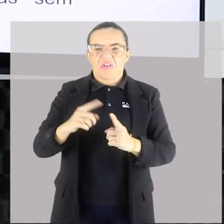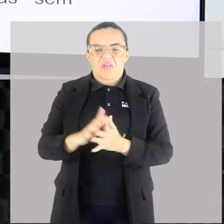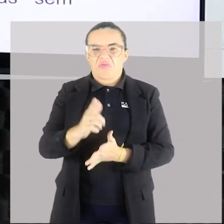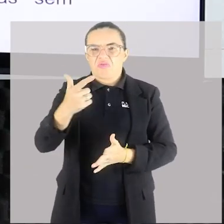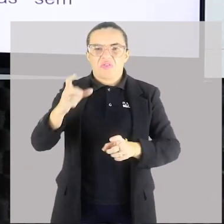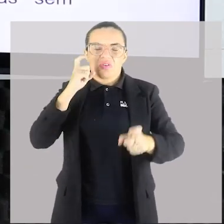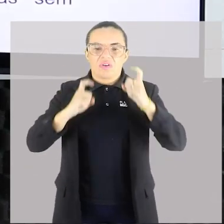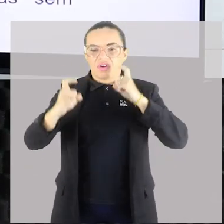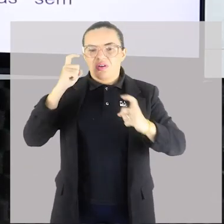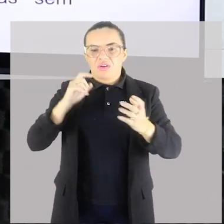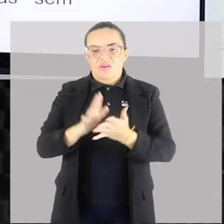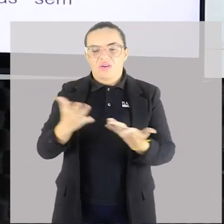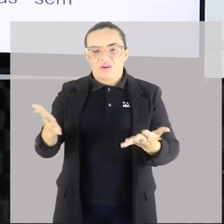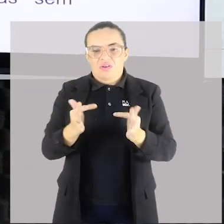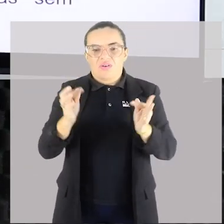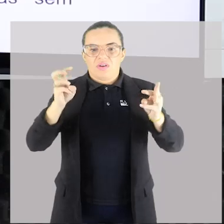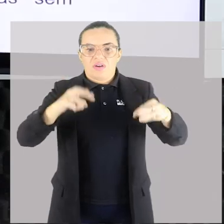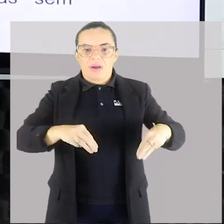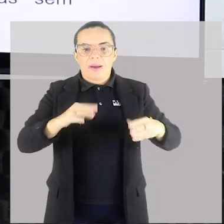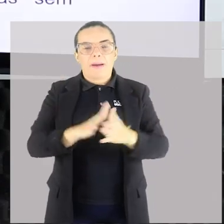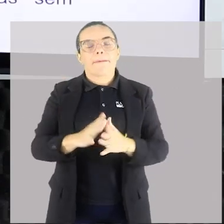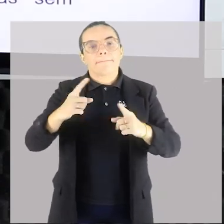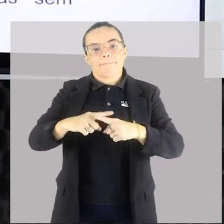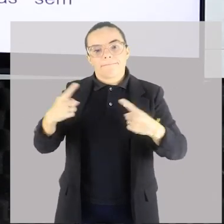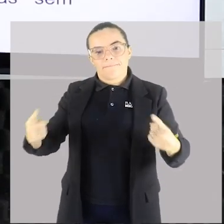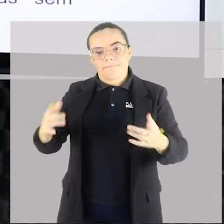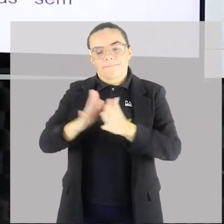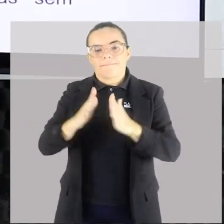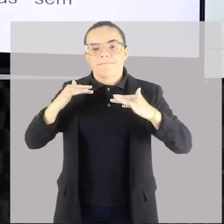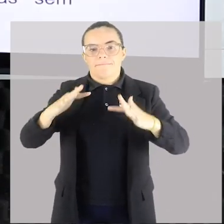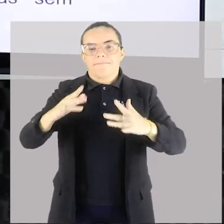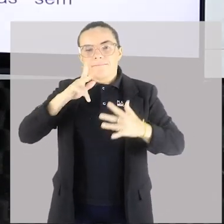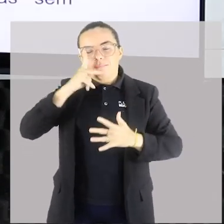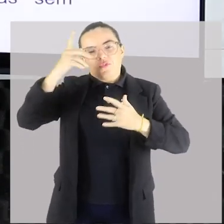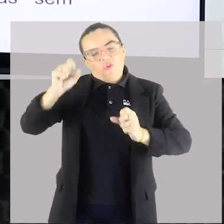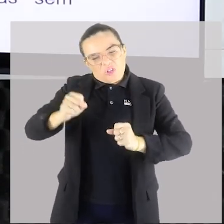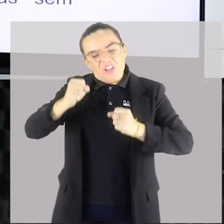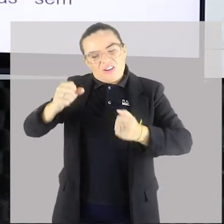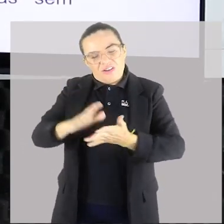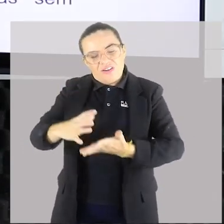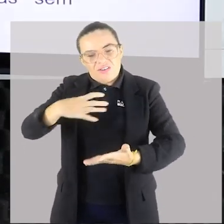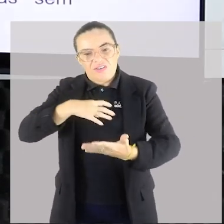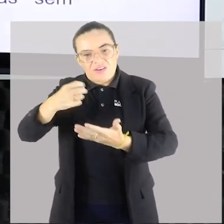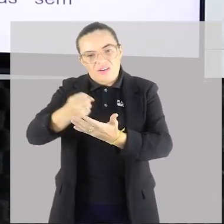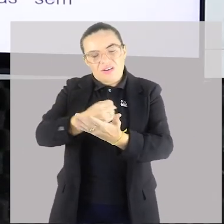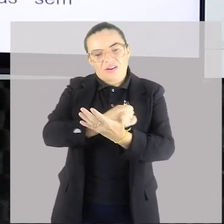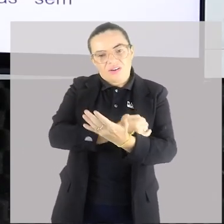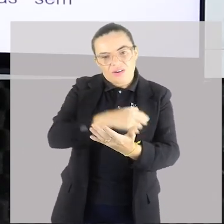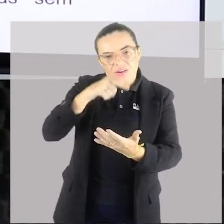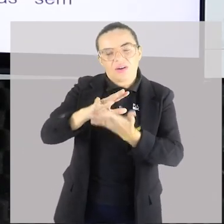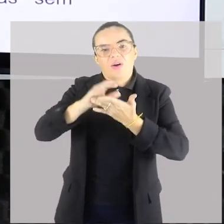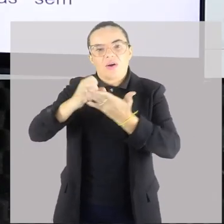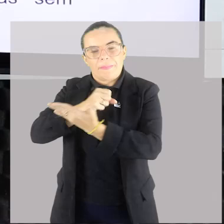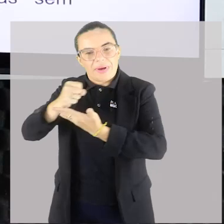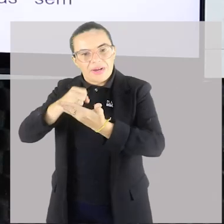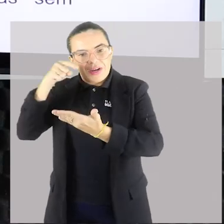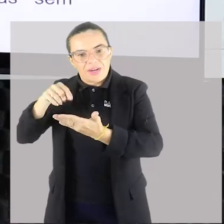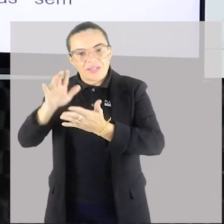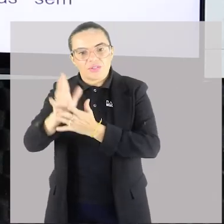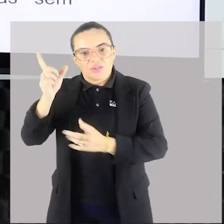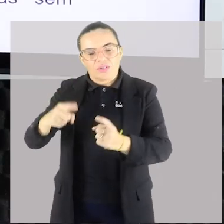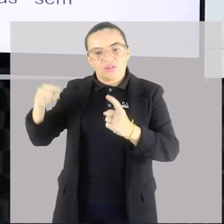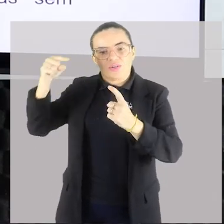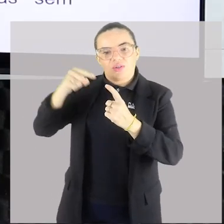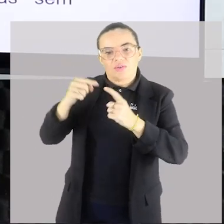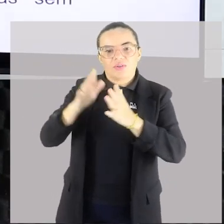resultado final. O movimento dele, a intensidade, a força e a energia serão a base do trabalho. Quando você olha,